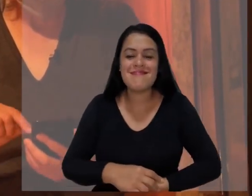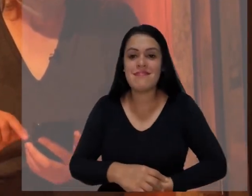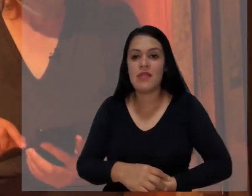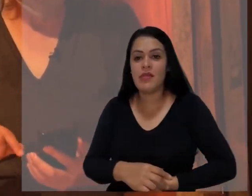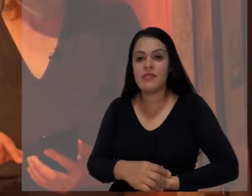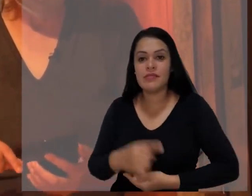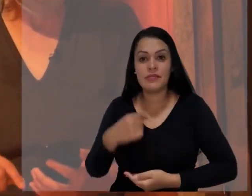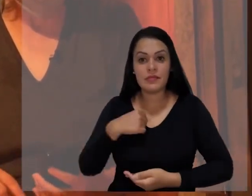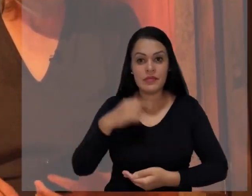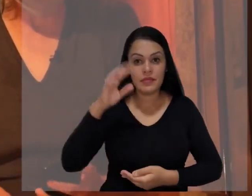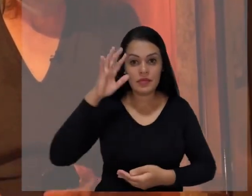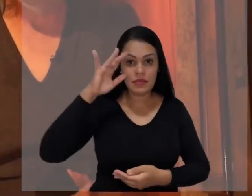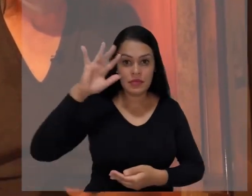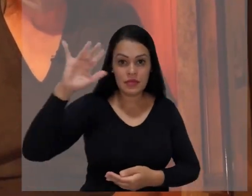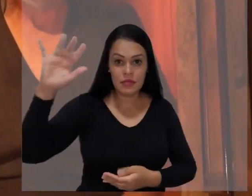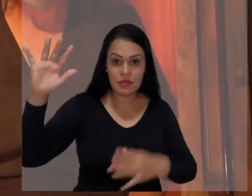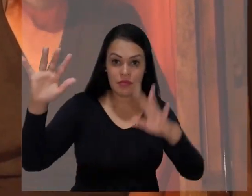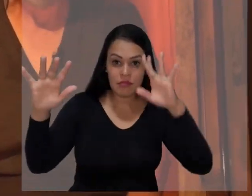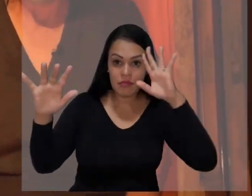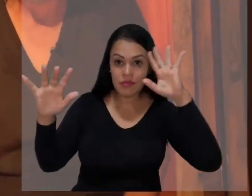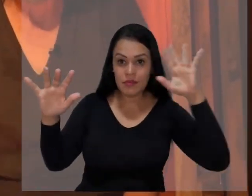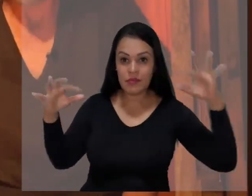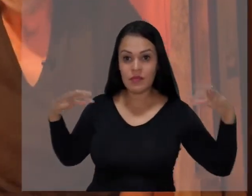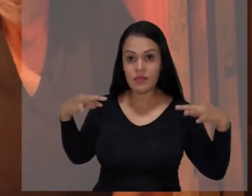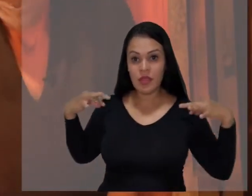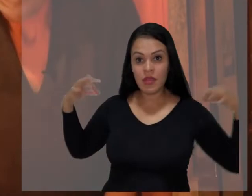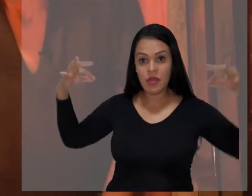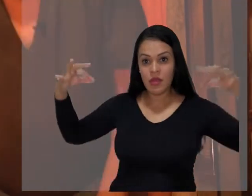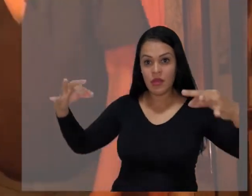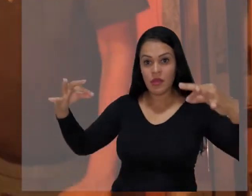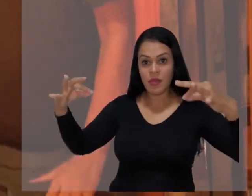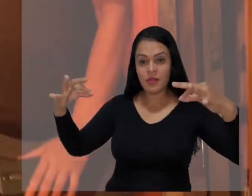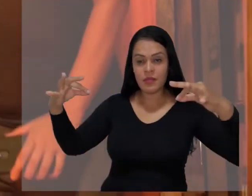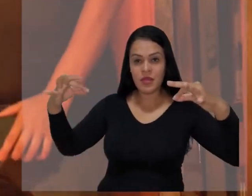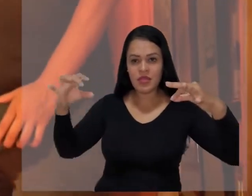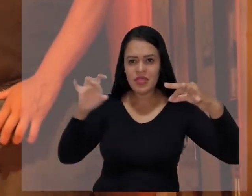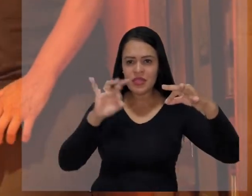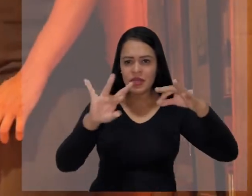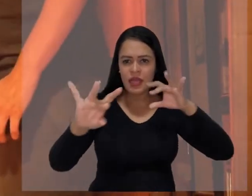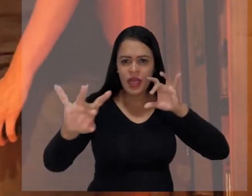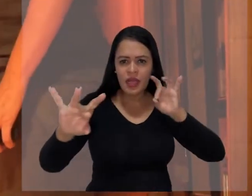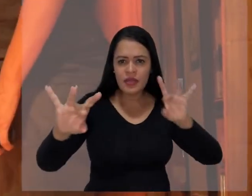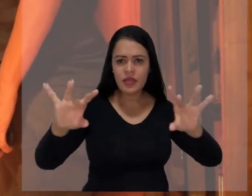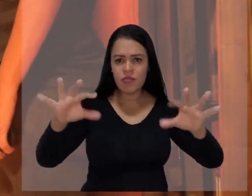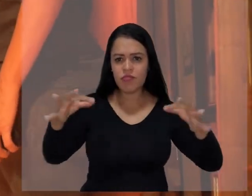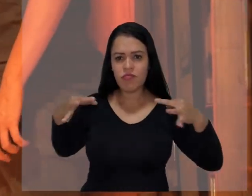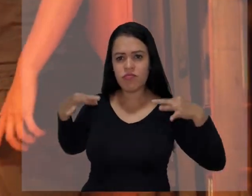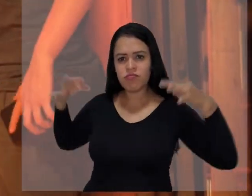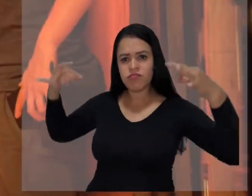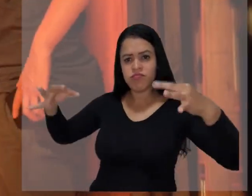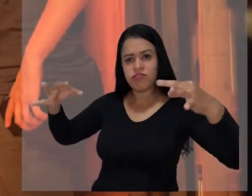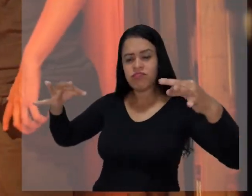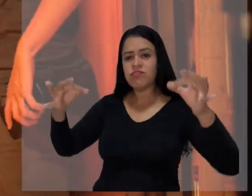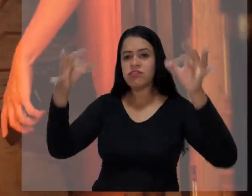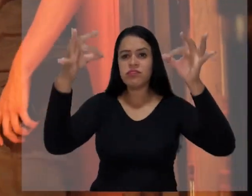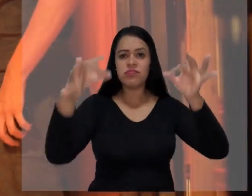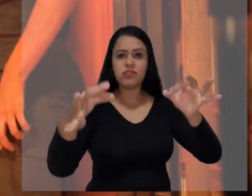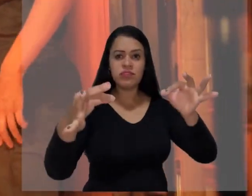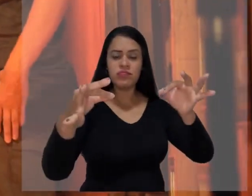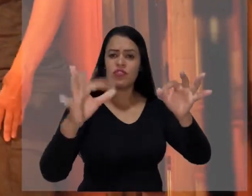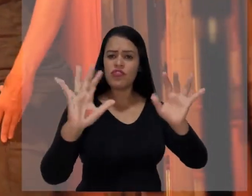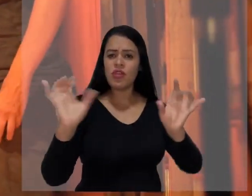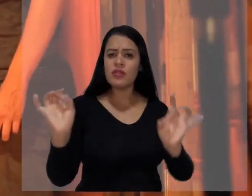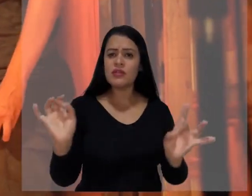Eu fico imaginando o que fica de cada personagem no figurino que ele habitou. O que fica nessa peça de roupa depois que o ator, a atriz, a